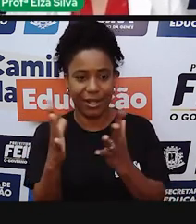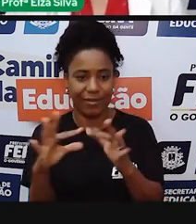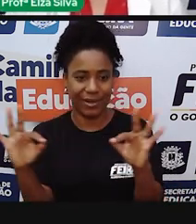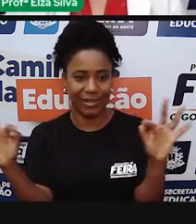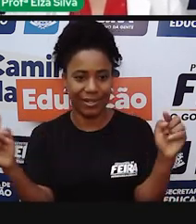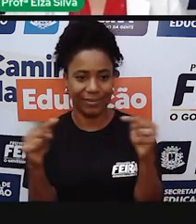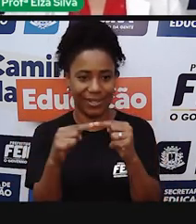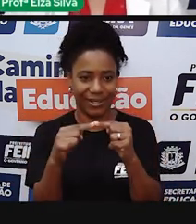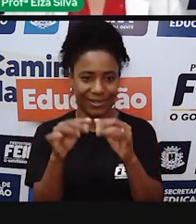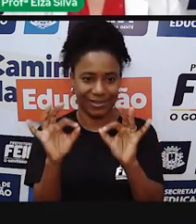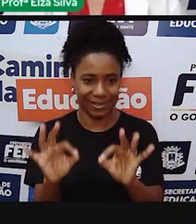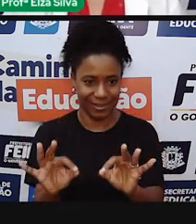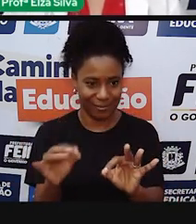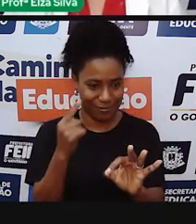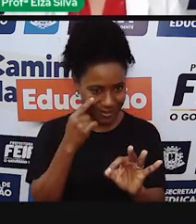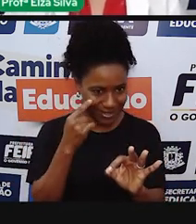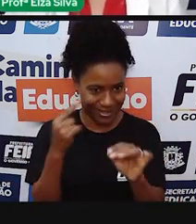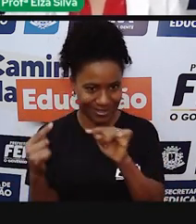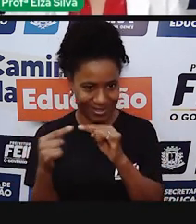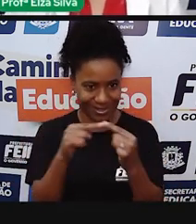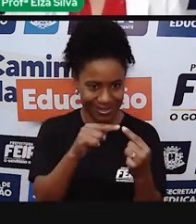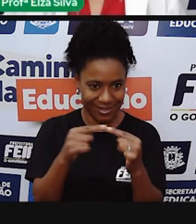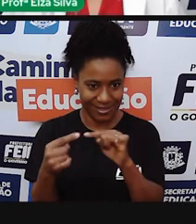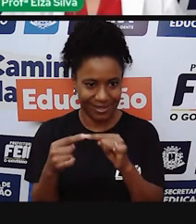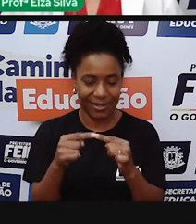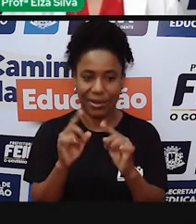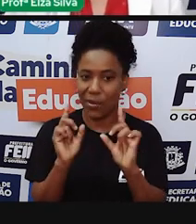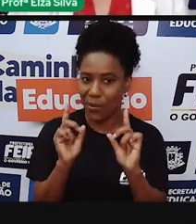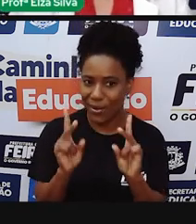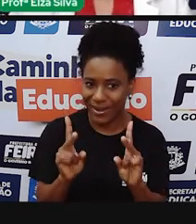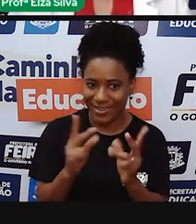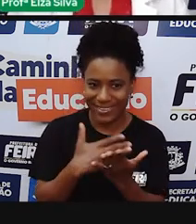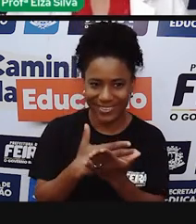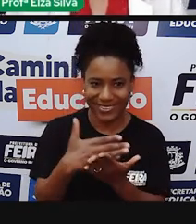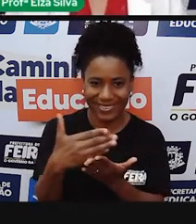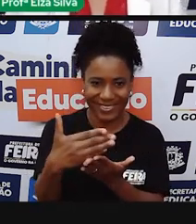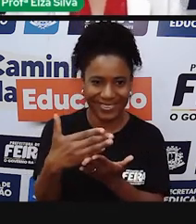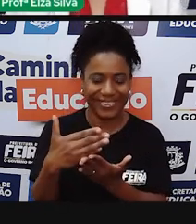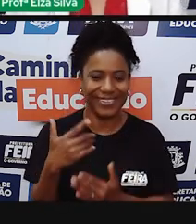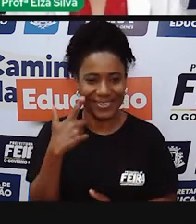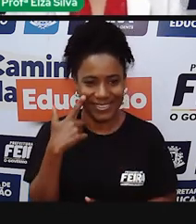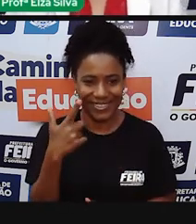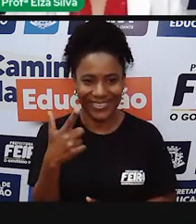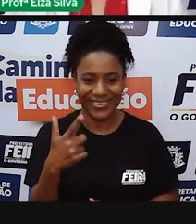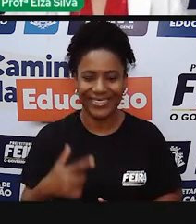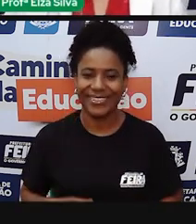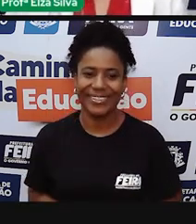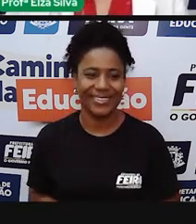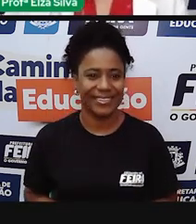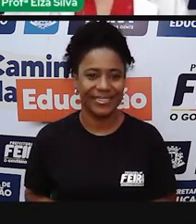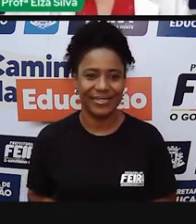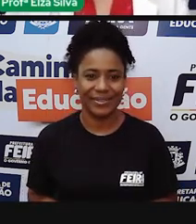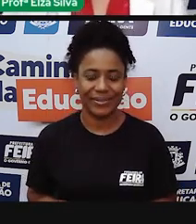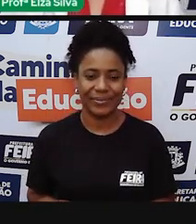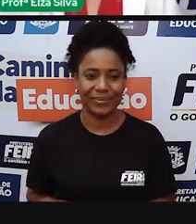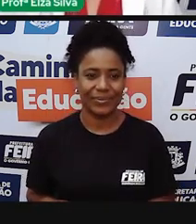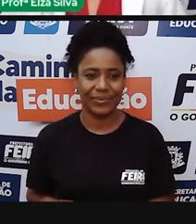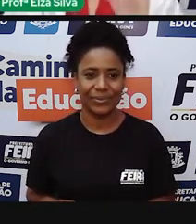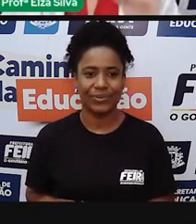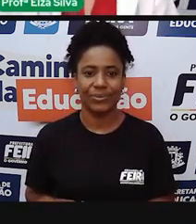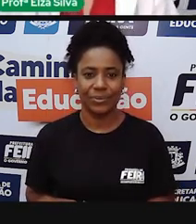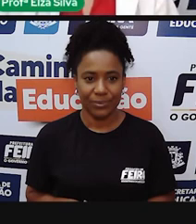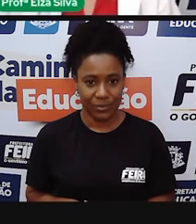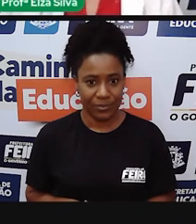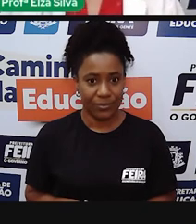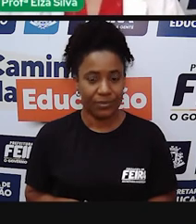olímpicos. Ok? Clica em OK e vamos começar a nossa aventura. Vou fazer aqui alguns com vocês.